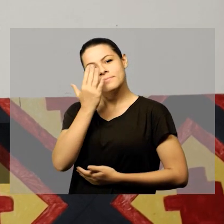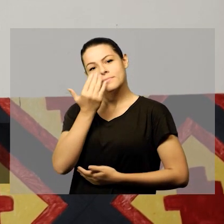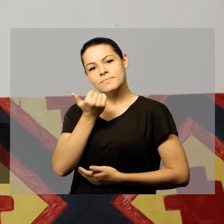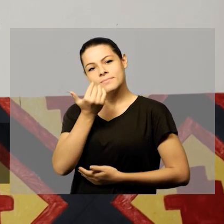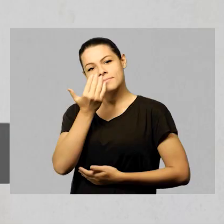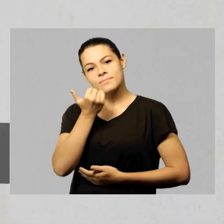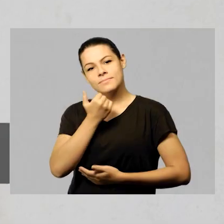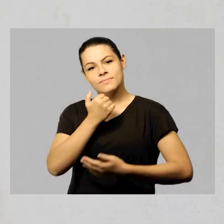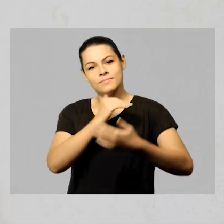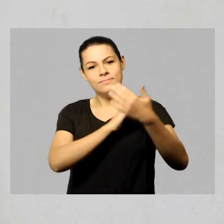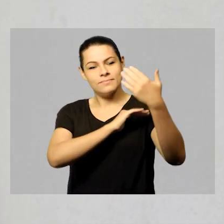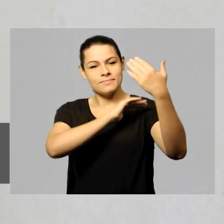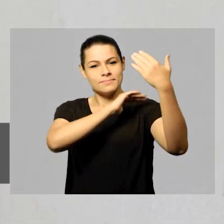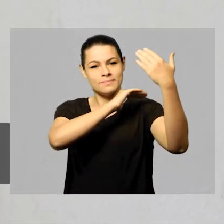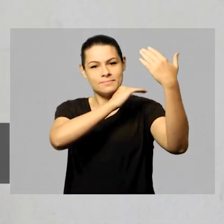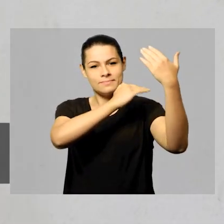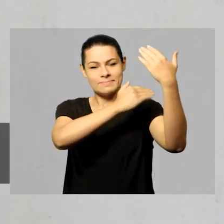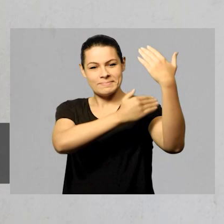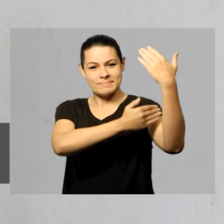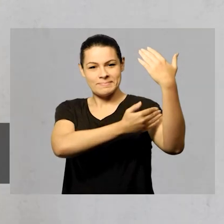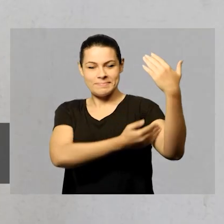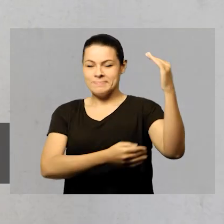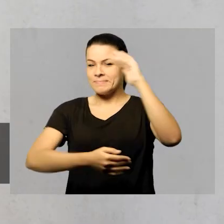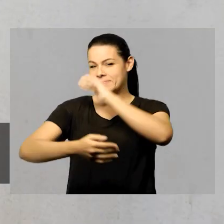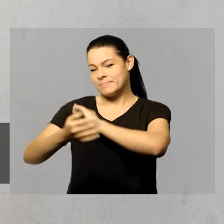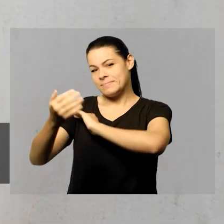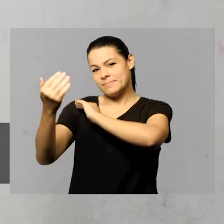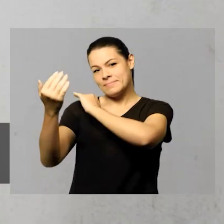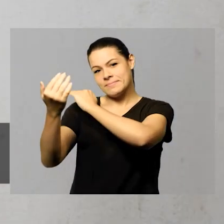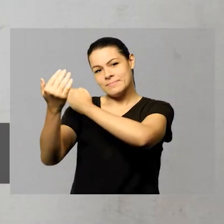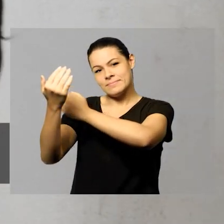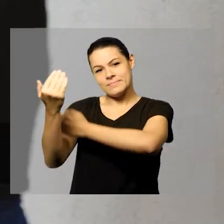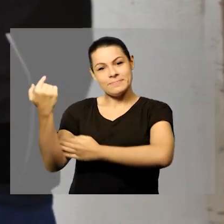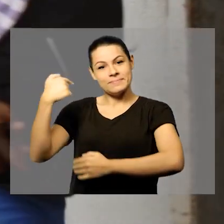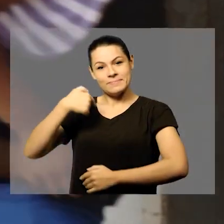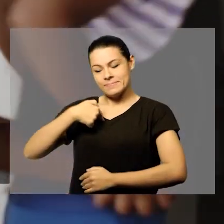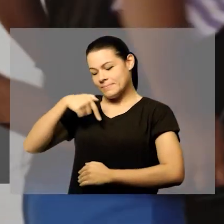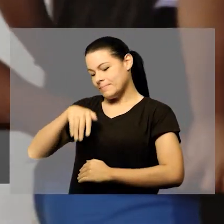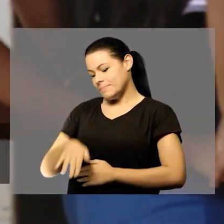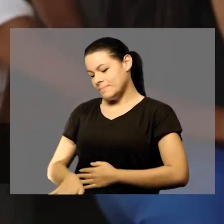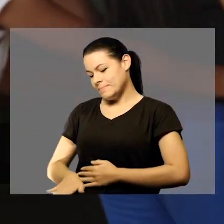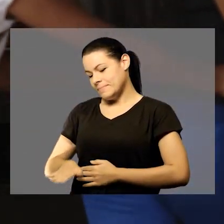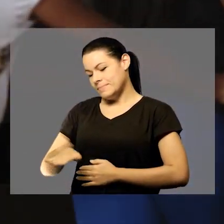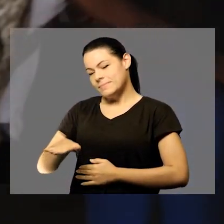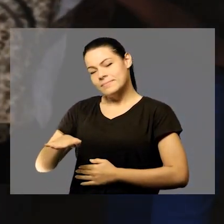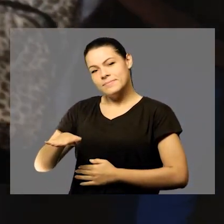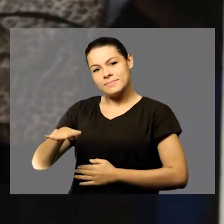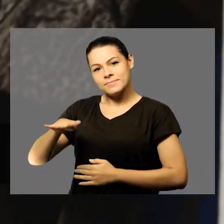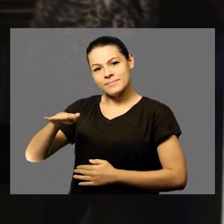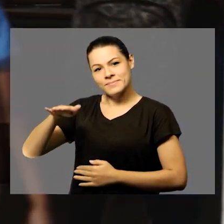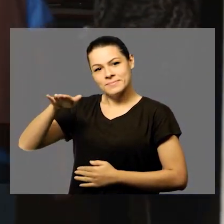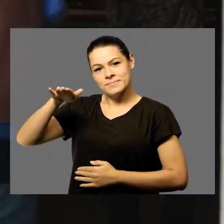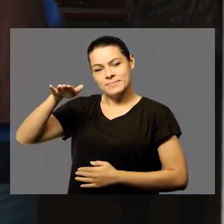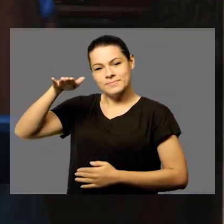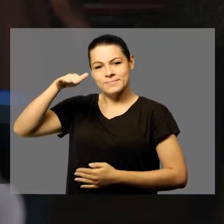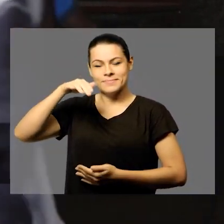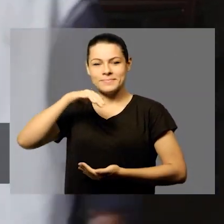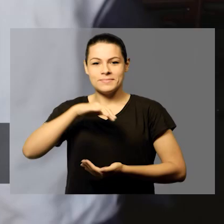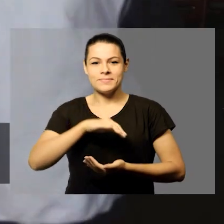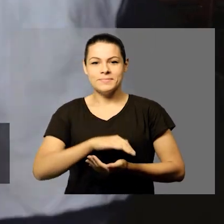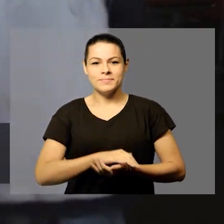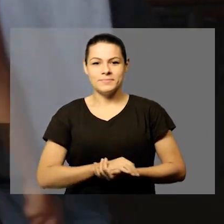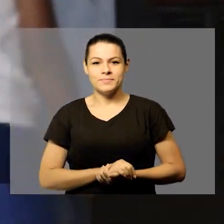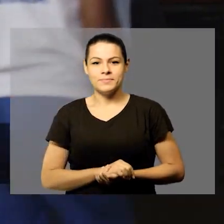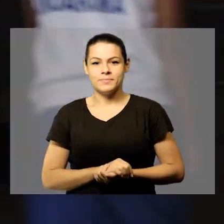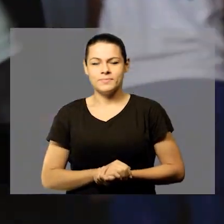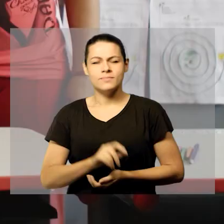Vou comer, vou comer. Pra ficar fortinho, pra ficar fortinho e crescer, e crescer.